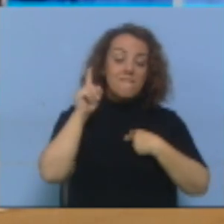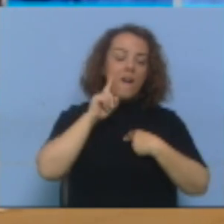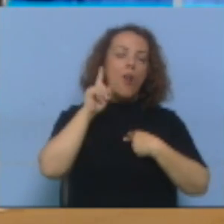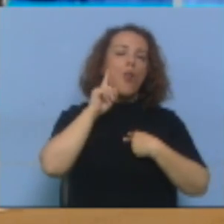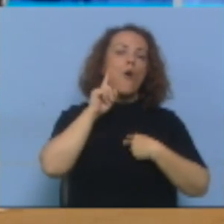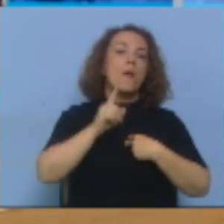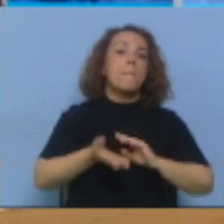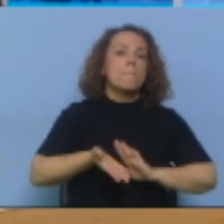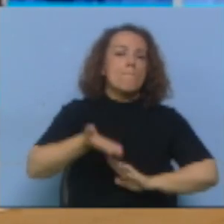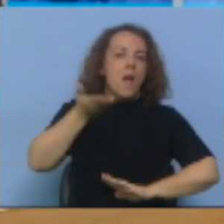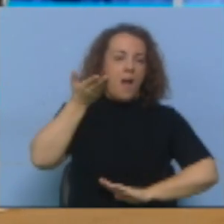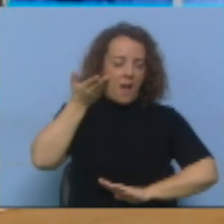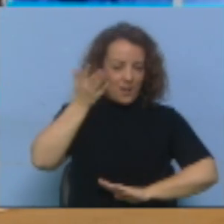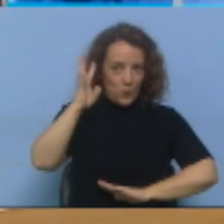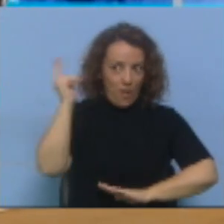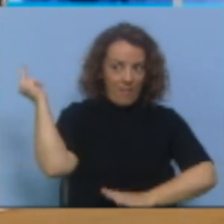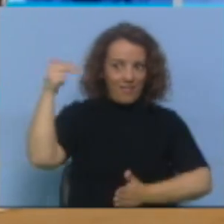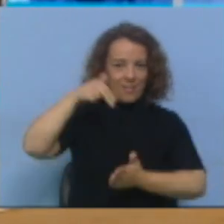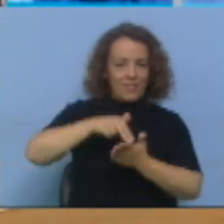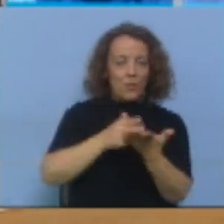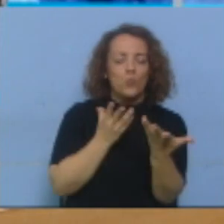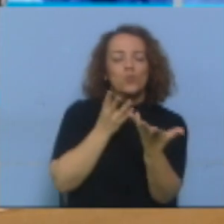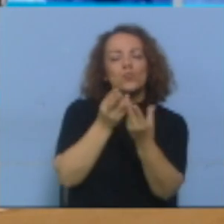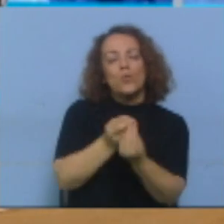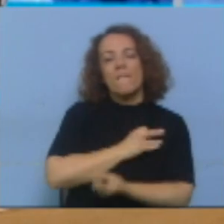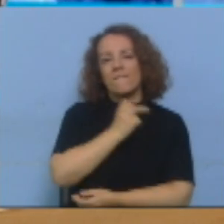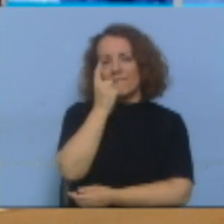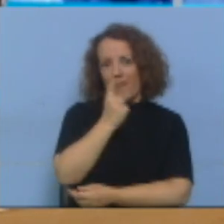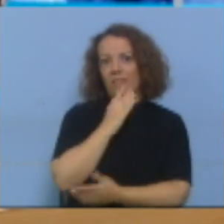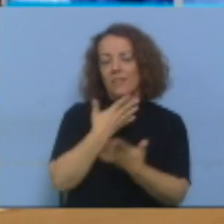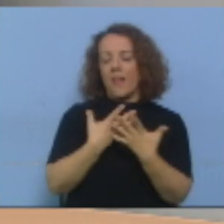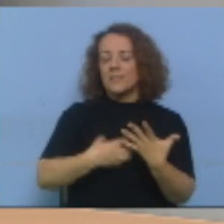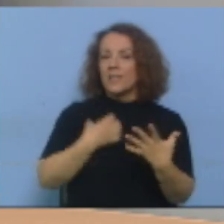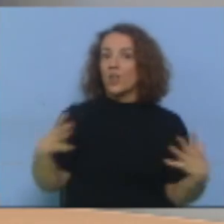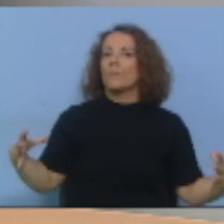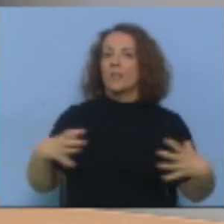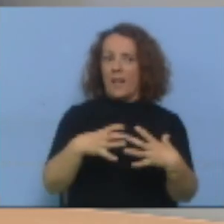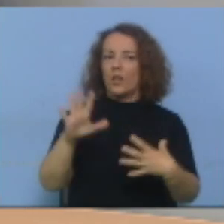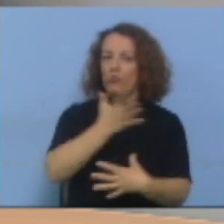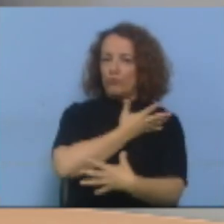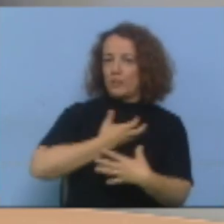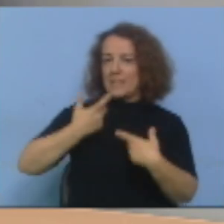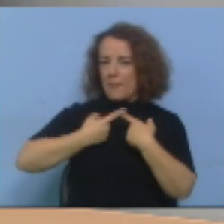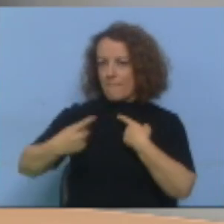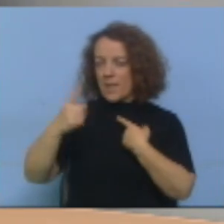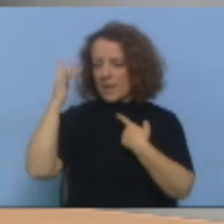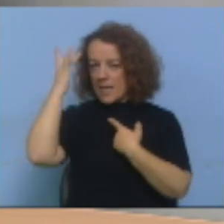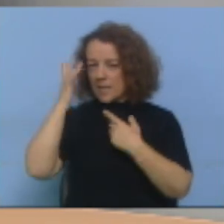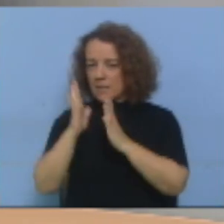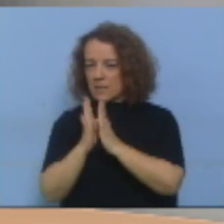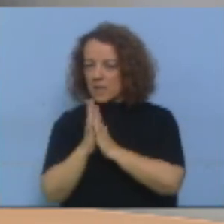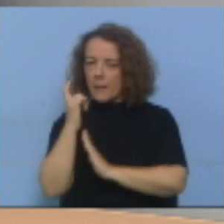o encontro celebrativo, a celebração da fé. Essa dimensão comunitária. E nós já voltaremos à Semana Santa, mas antes gostava de lhe